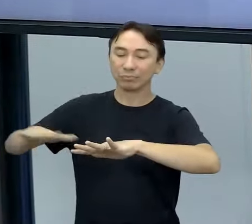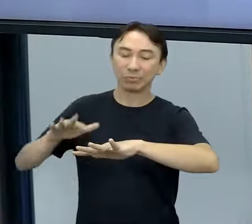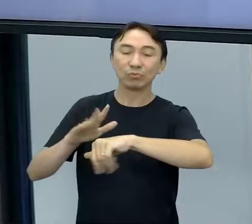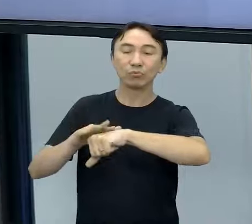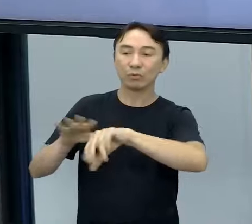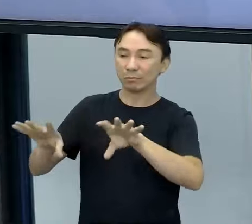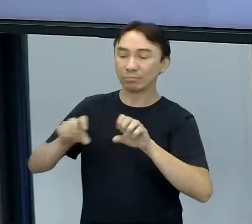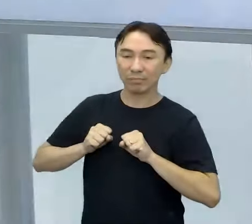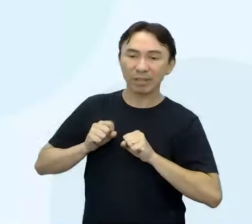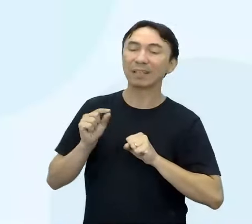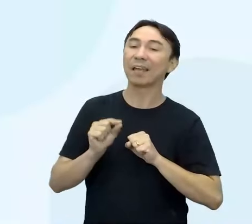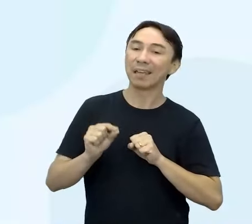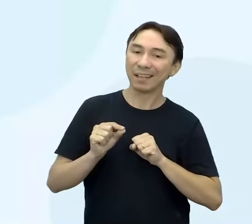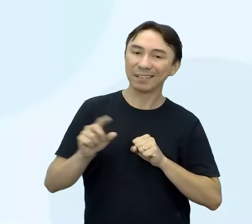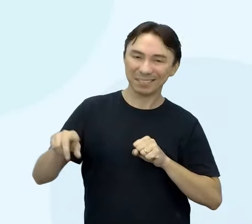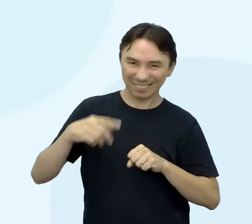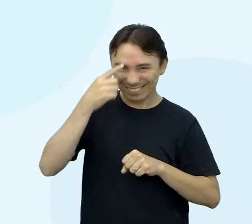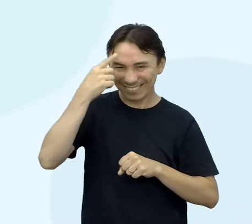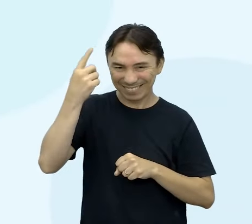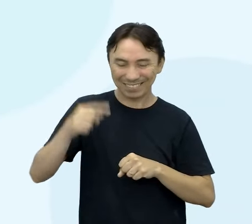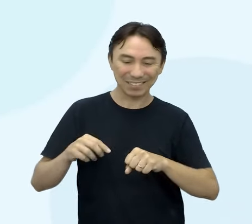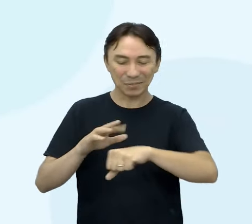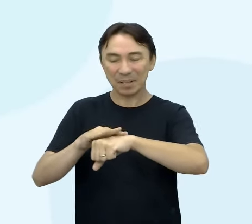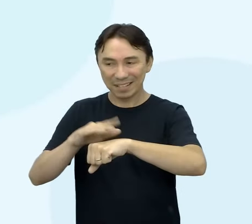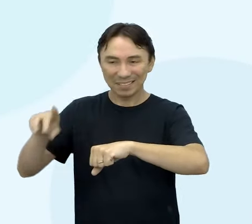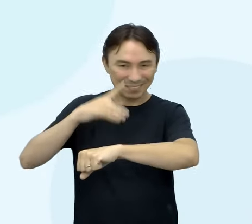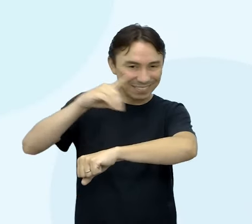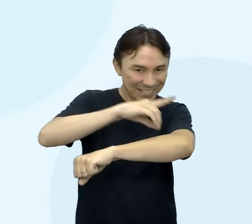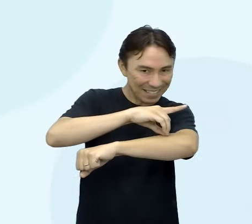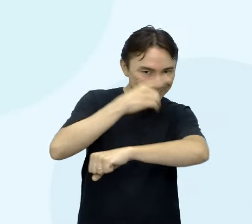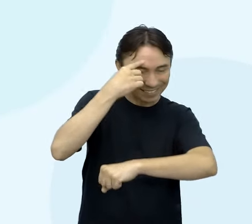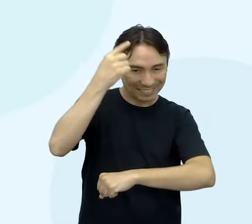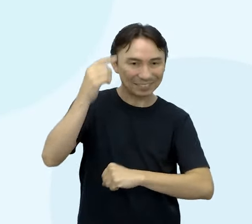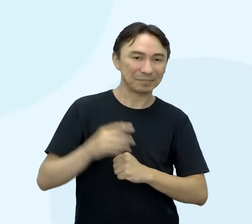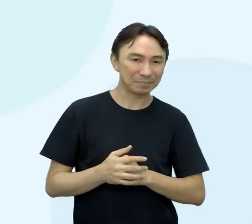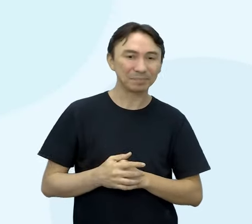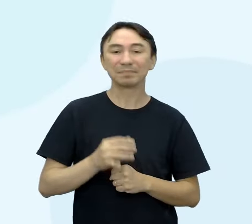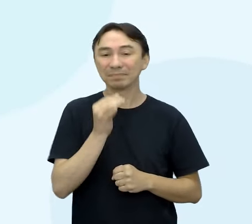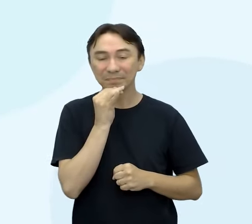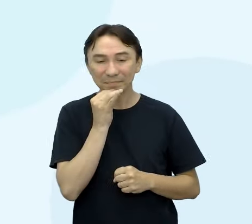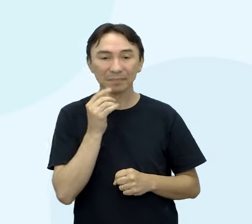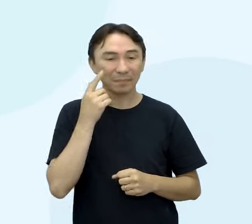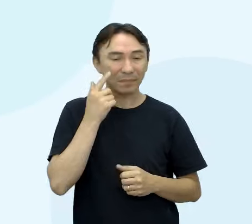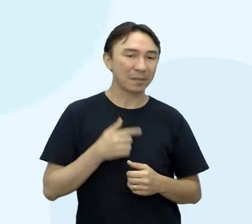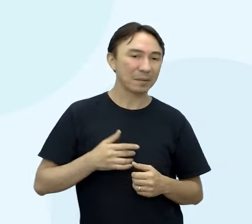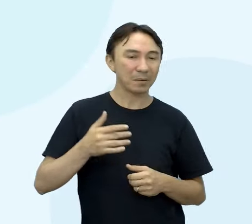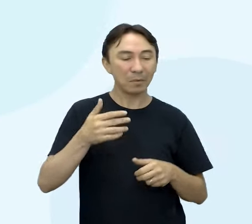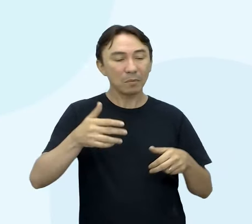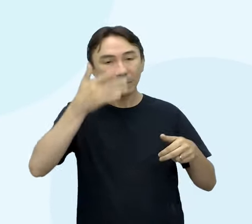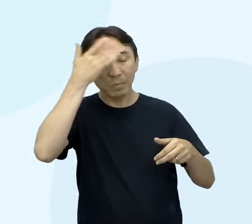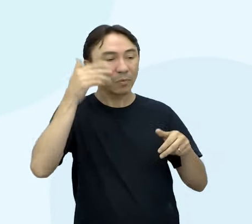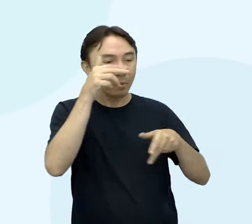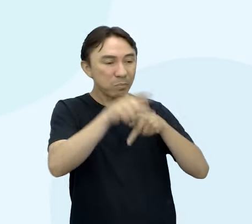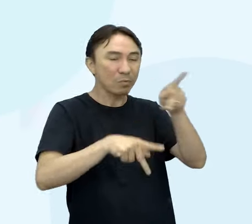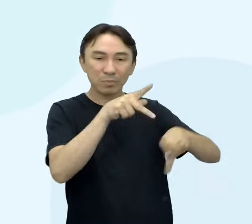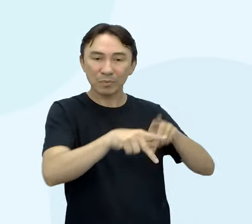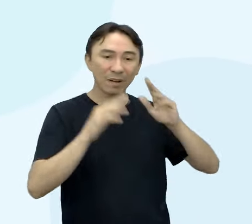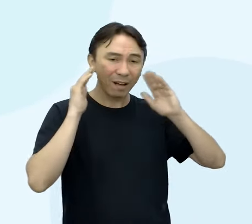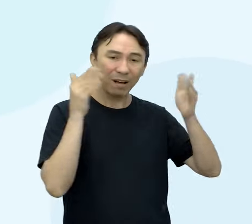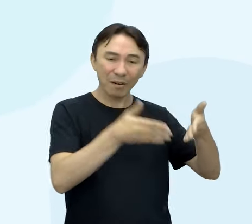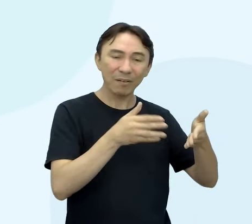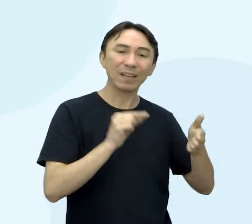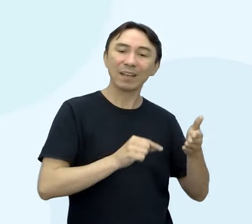Então, vamos ver quem é. Era a minha comunidade, certo? Então, se você olhar, a gente tem um desenho aí de algumas casinhas e prédinhos de uma comunidade,